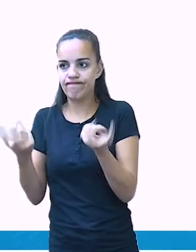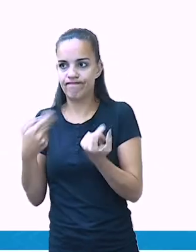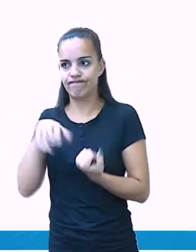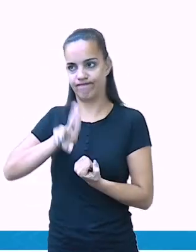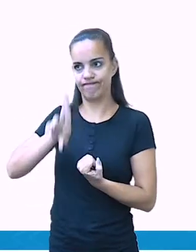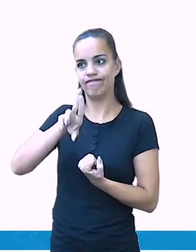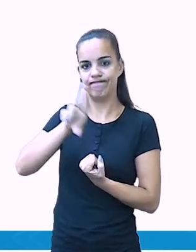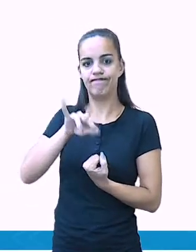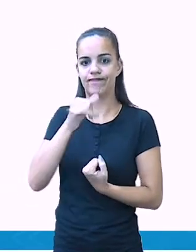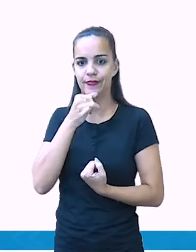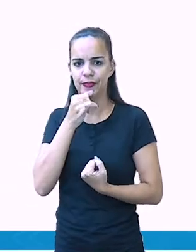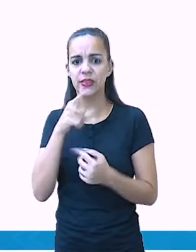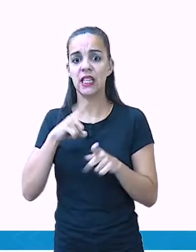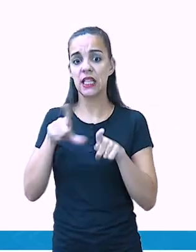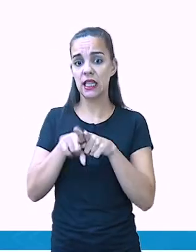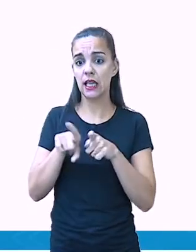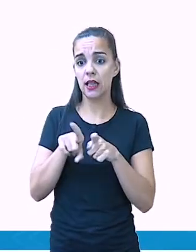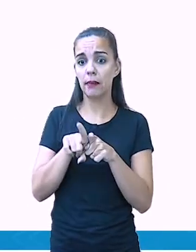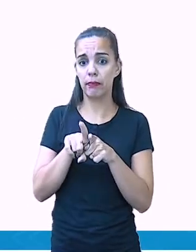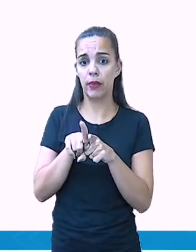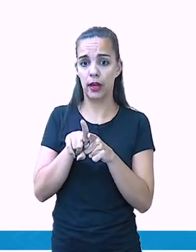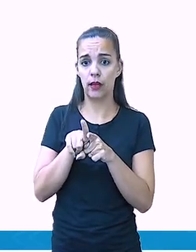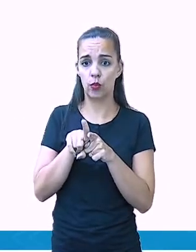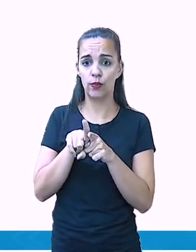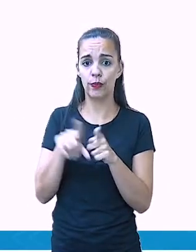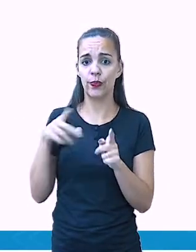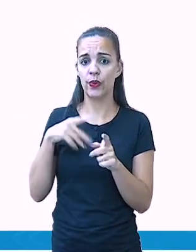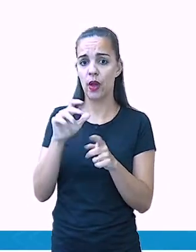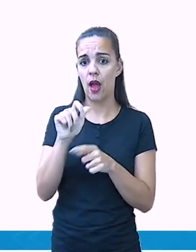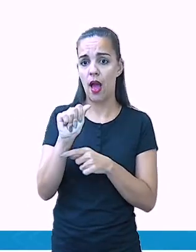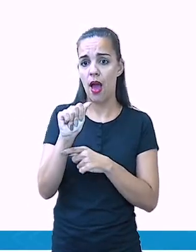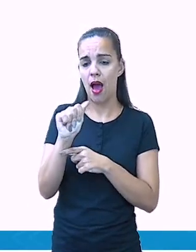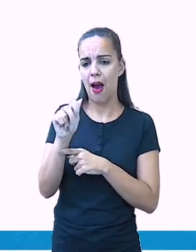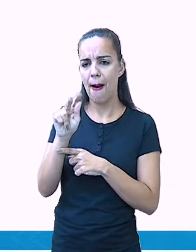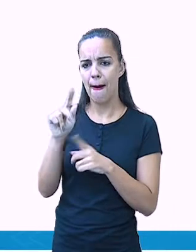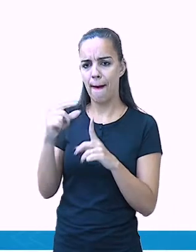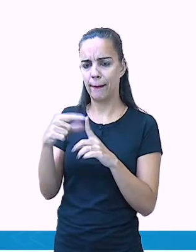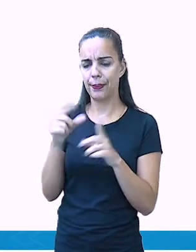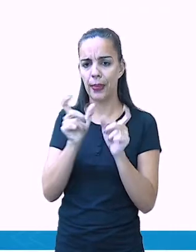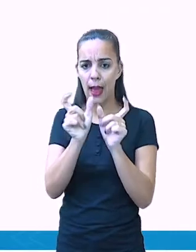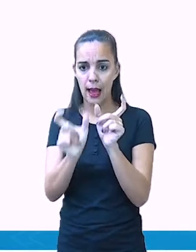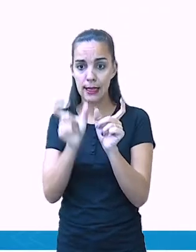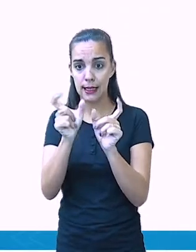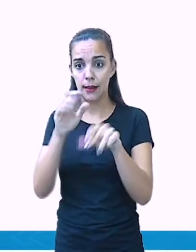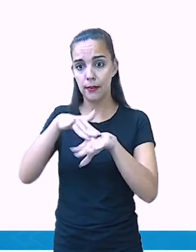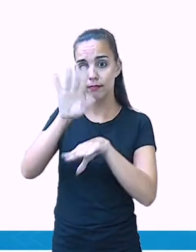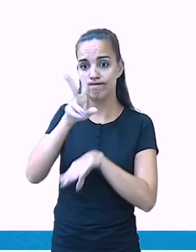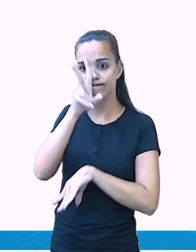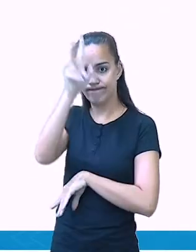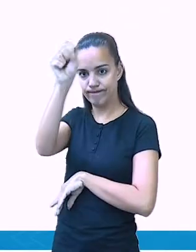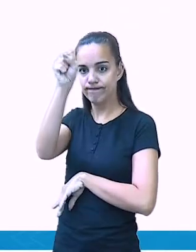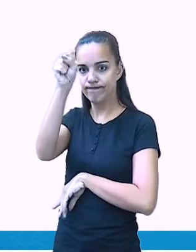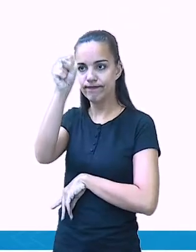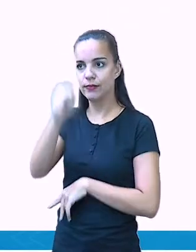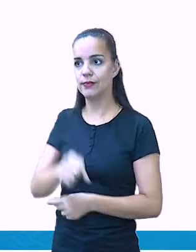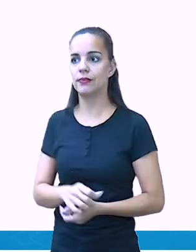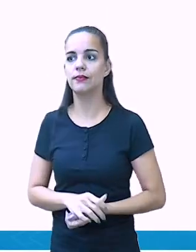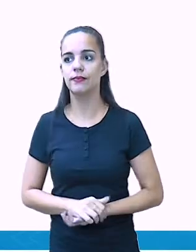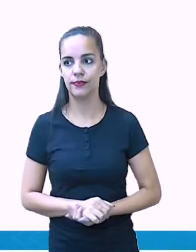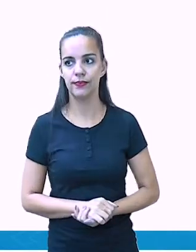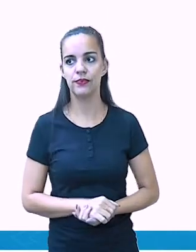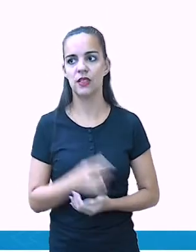acento tônico. Então, nós vamos falar sobre esses assuntos em nossas aulas de português, que vão